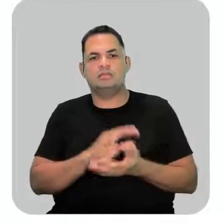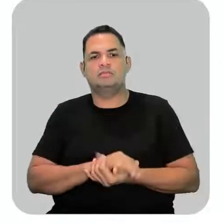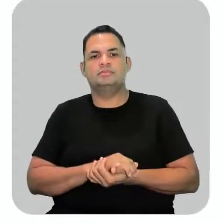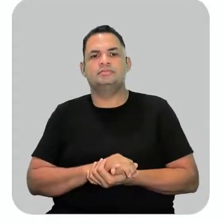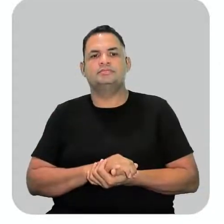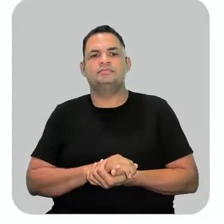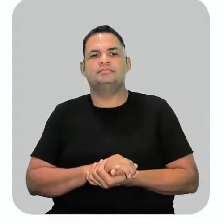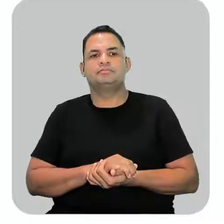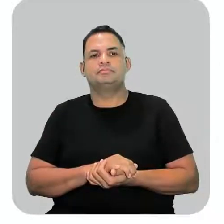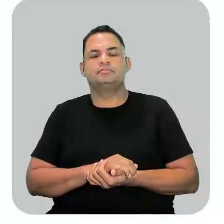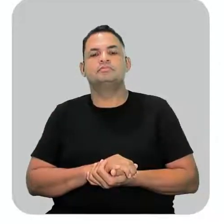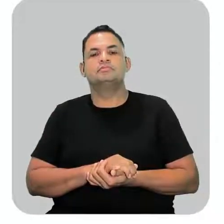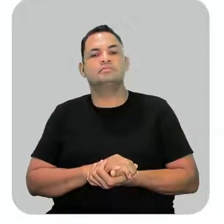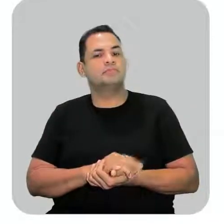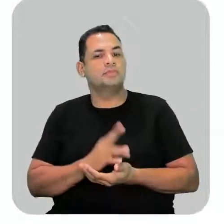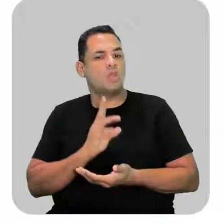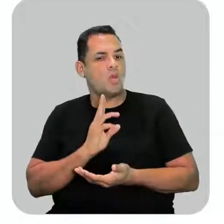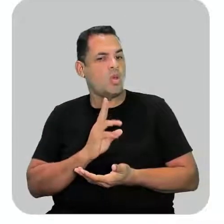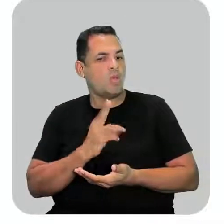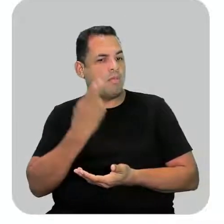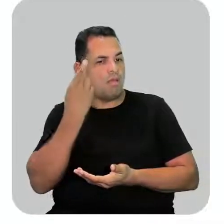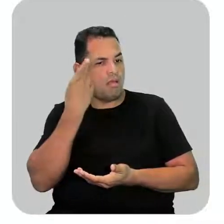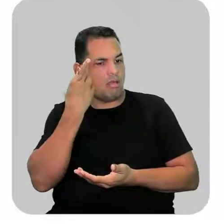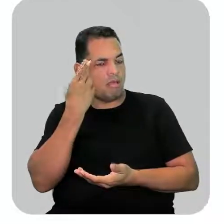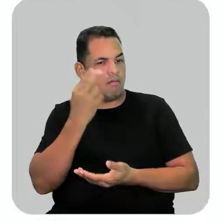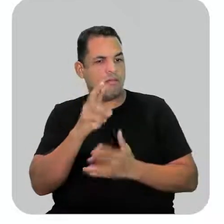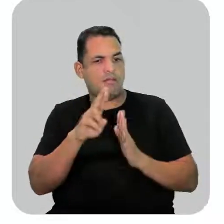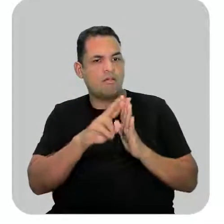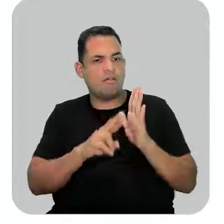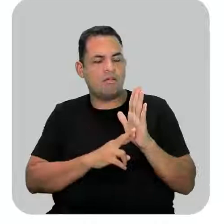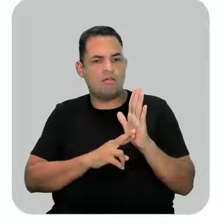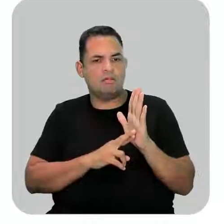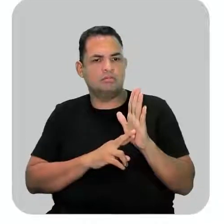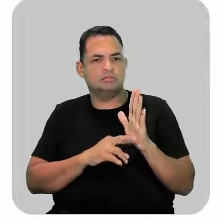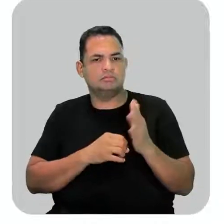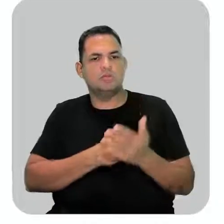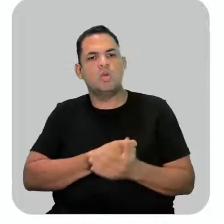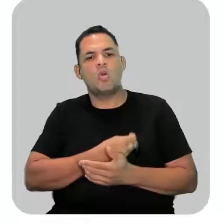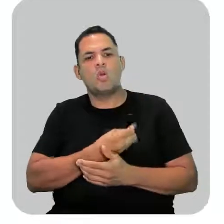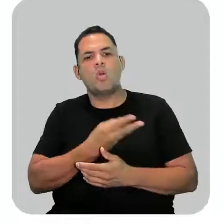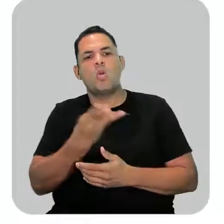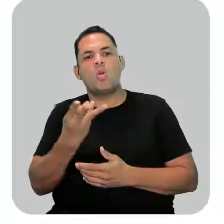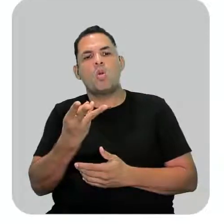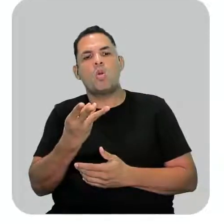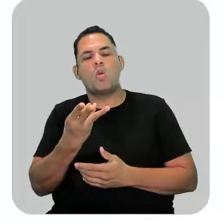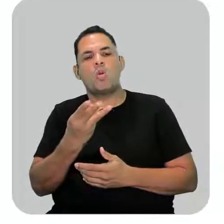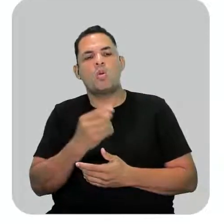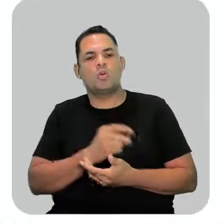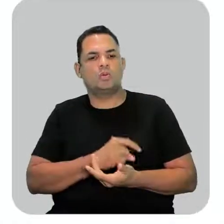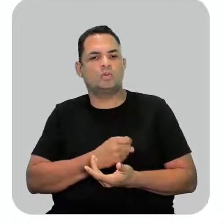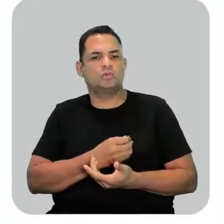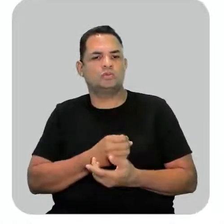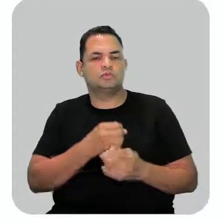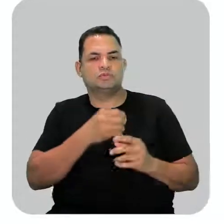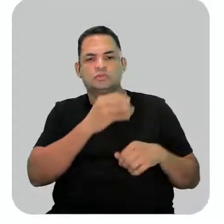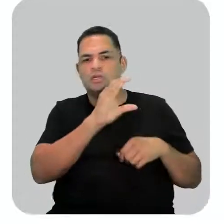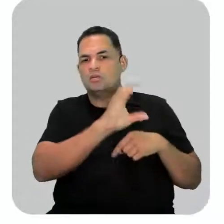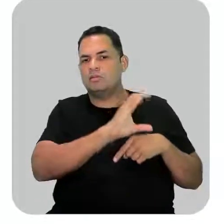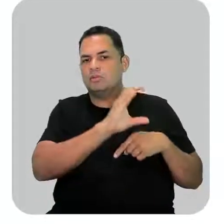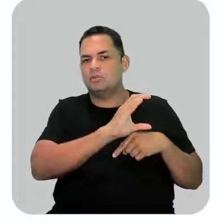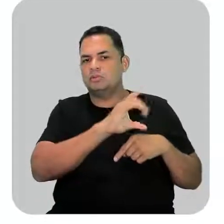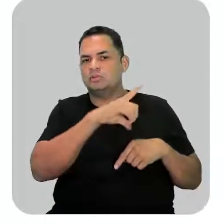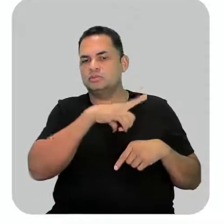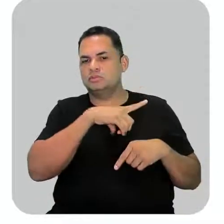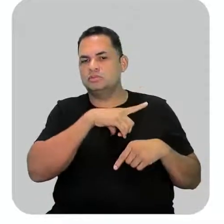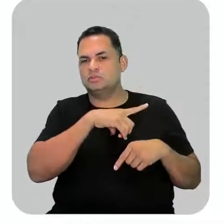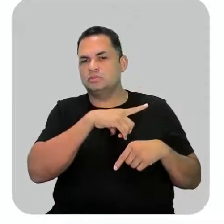vai ser o mesmo estilo de regra. Eu vou contar quantos carbonos tem, vou usar o prefixo.